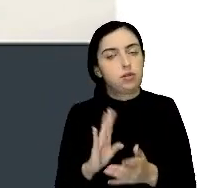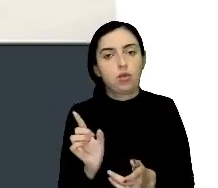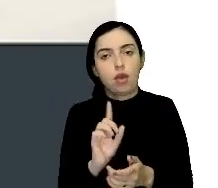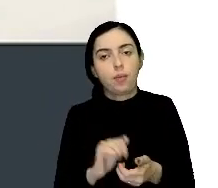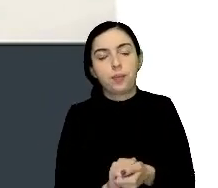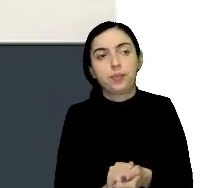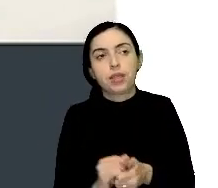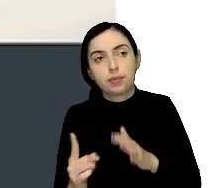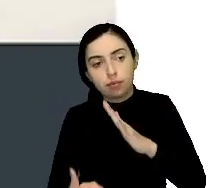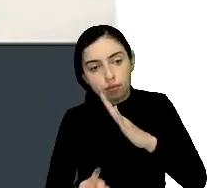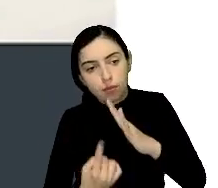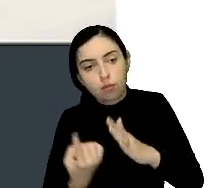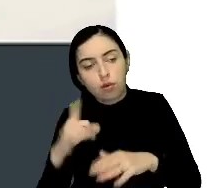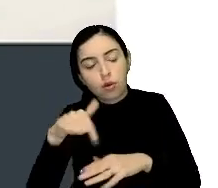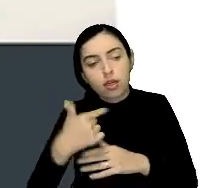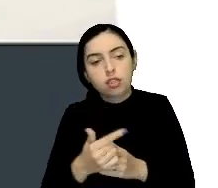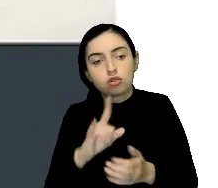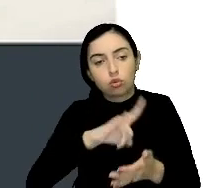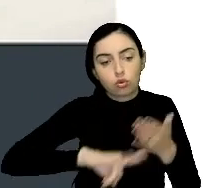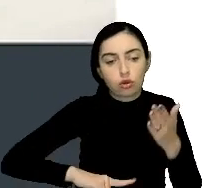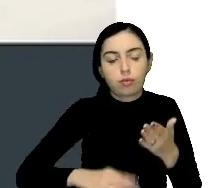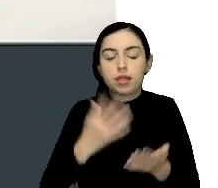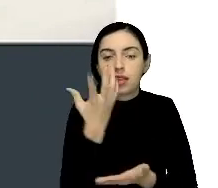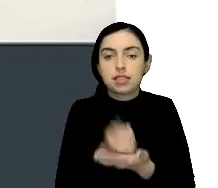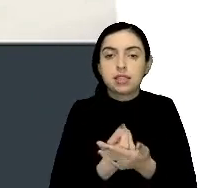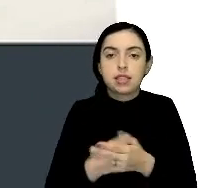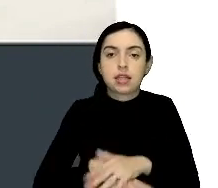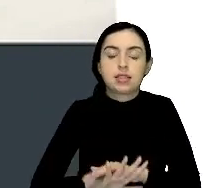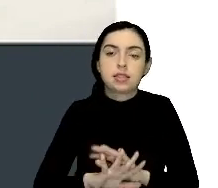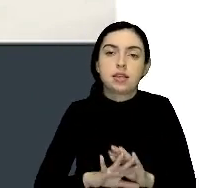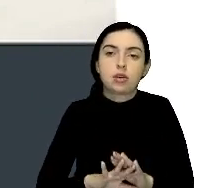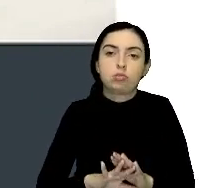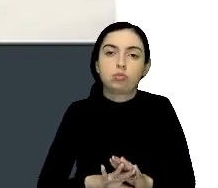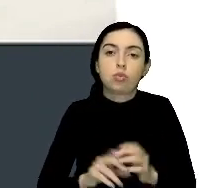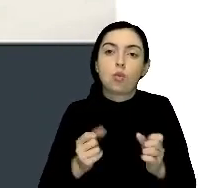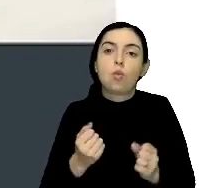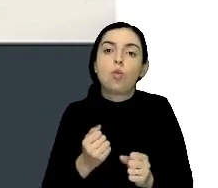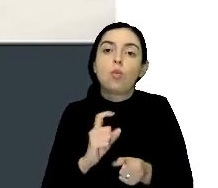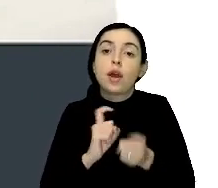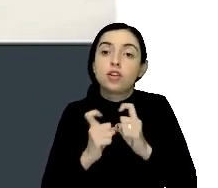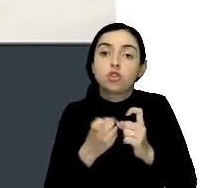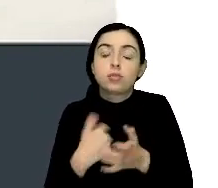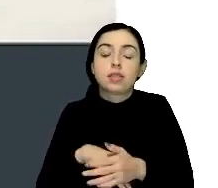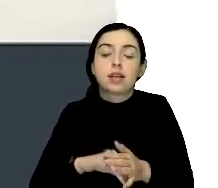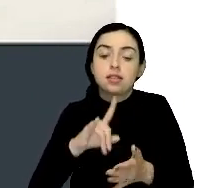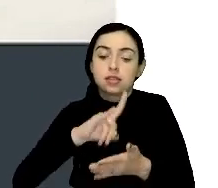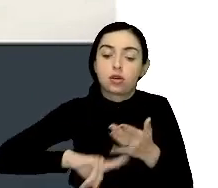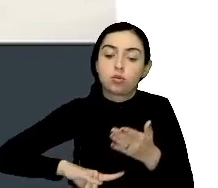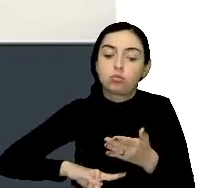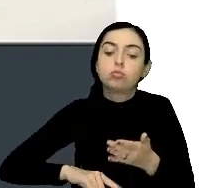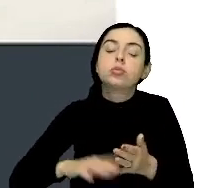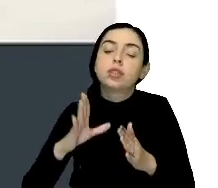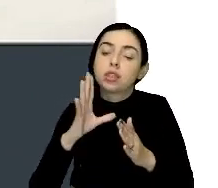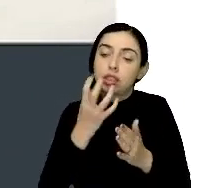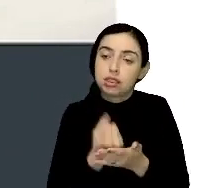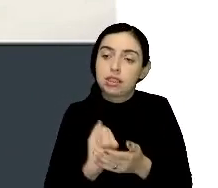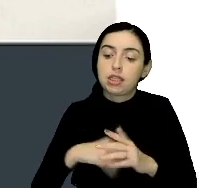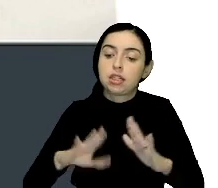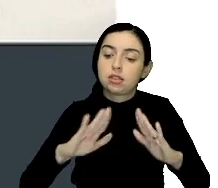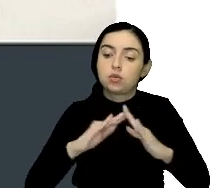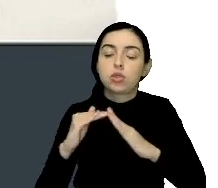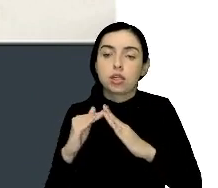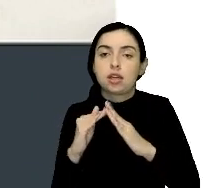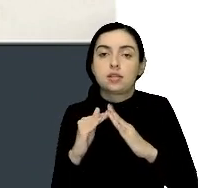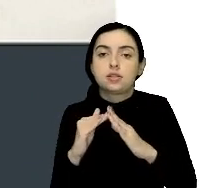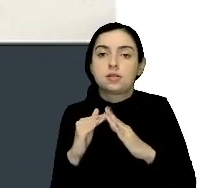o documento, a autorização, né, o ato administrativo, é a autorização de residência. Essa